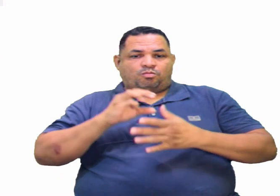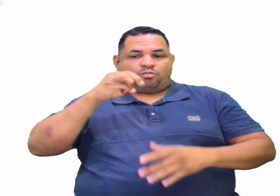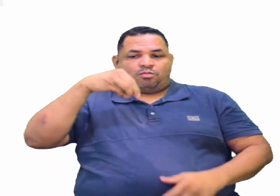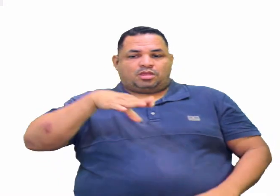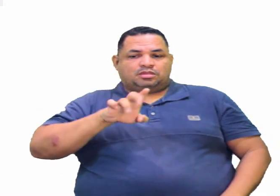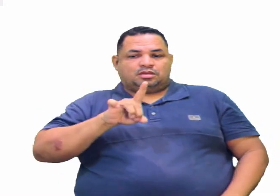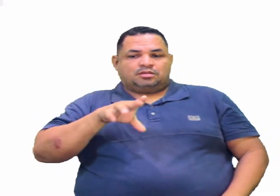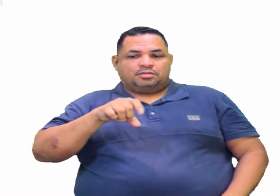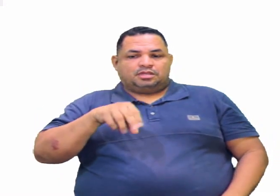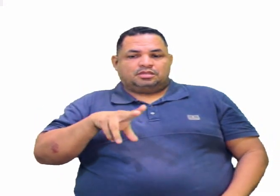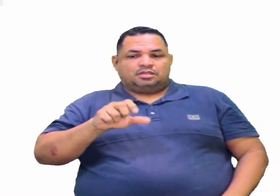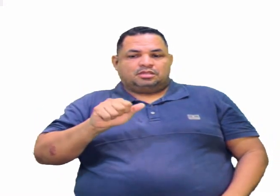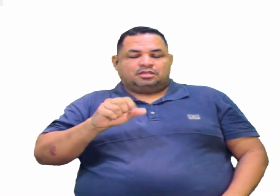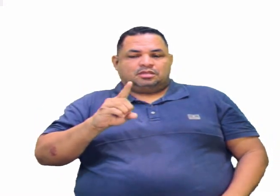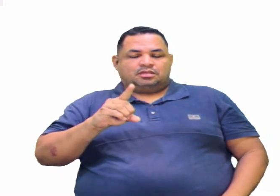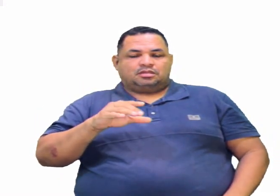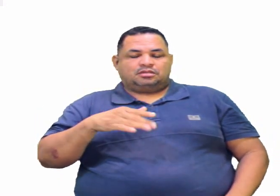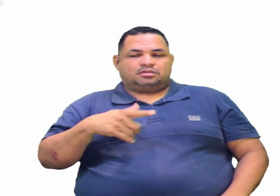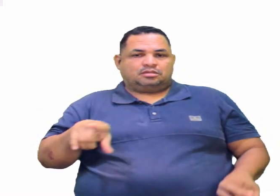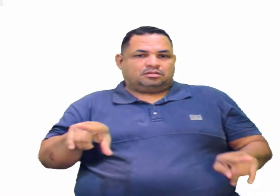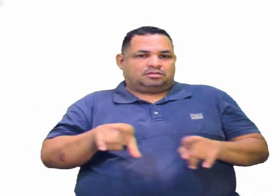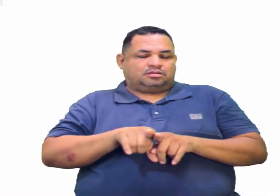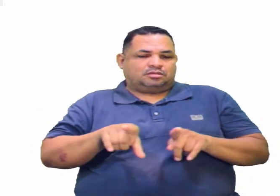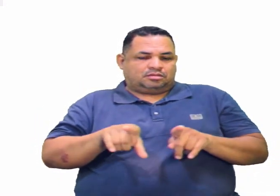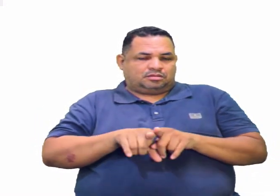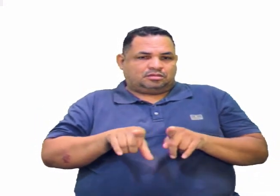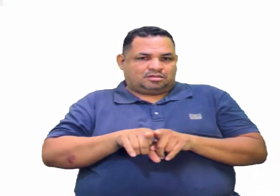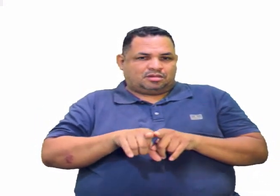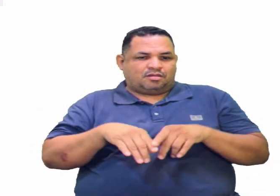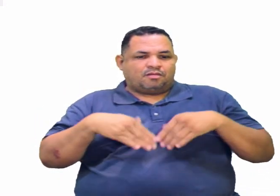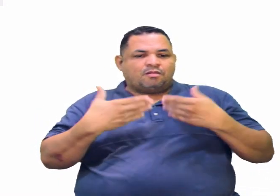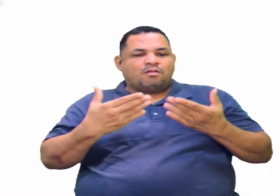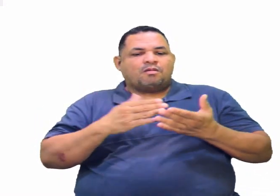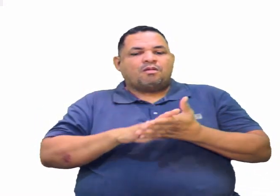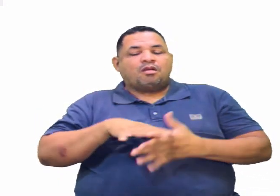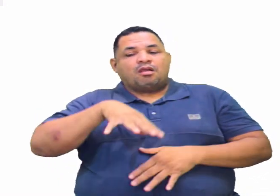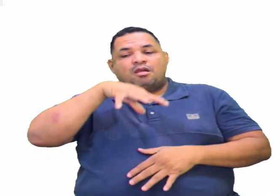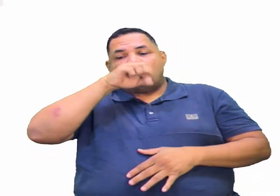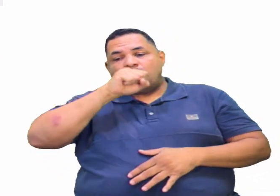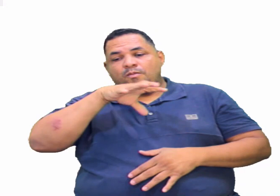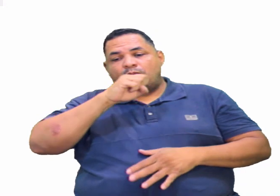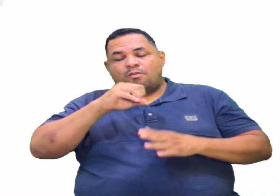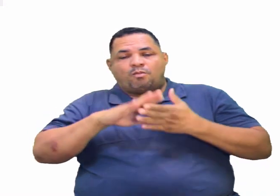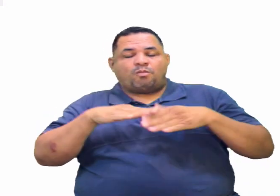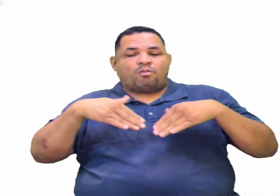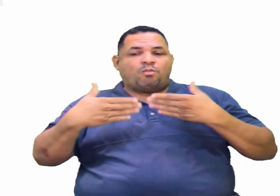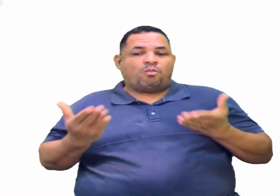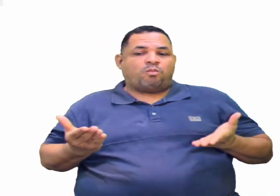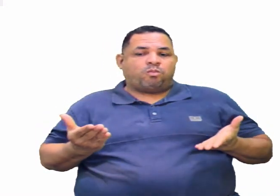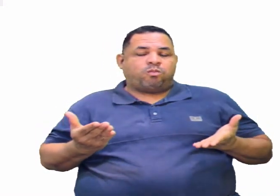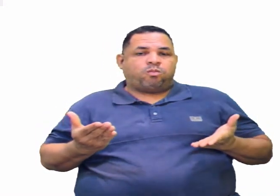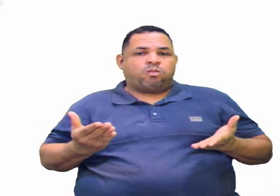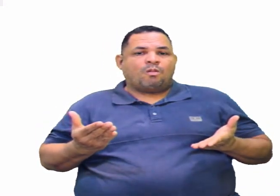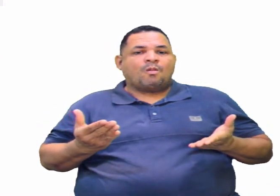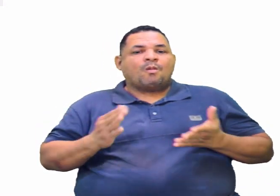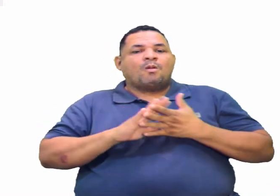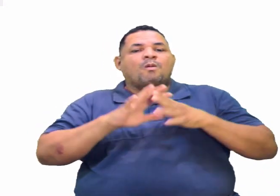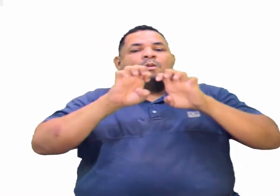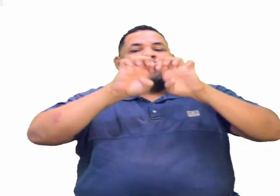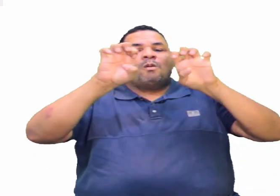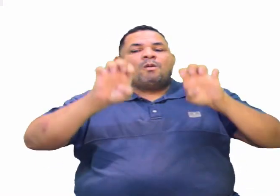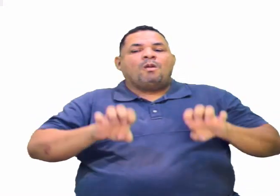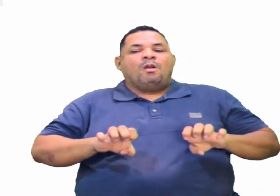metanamida. Tranquilo? A gente viu também que tem as amidas aromáticas, quando essa